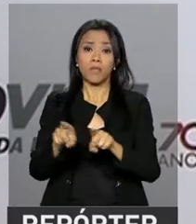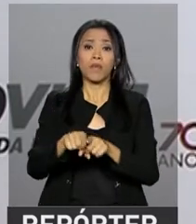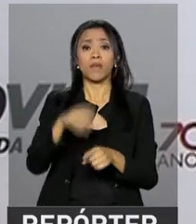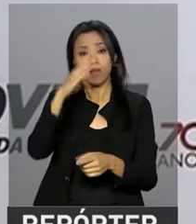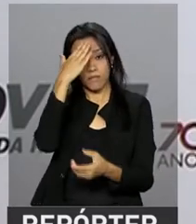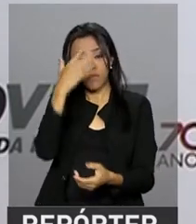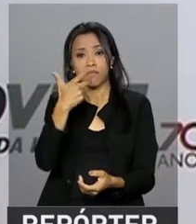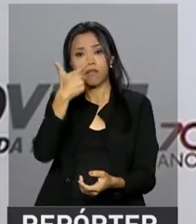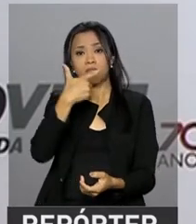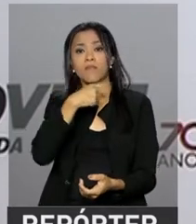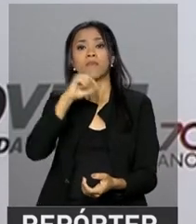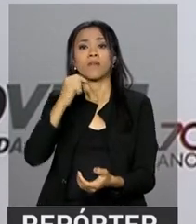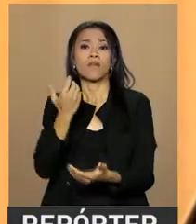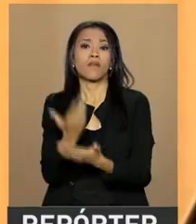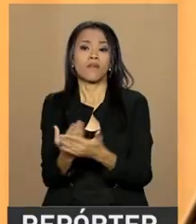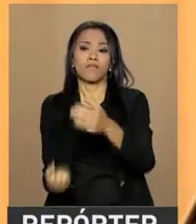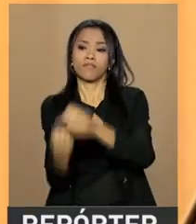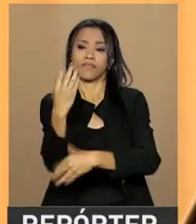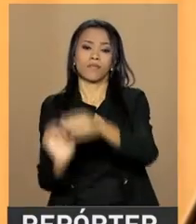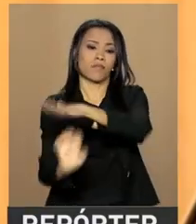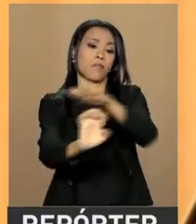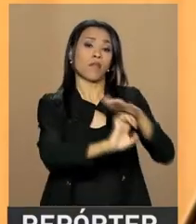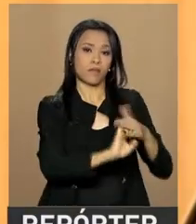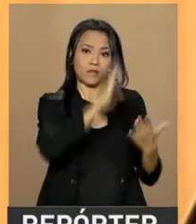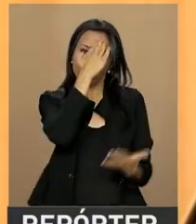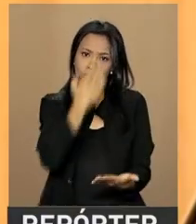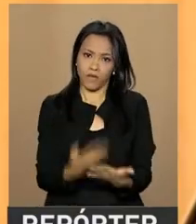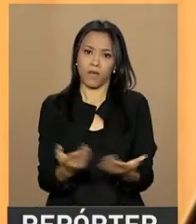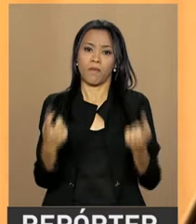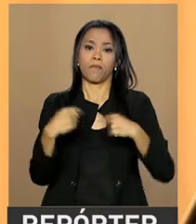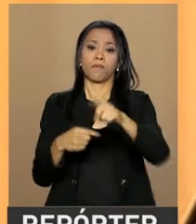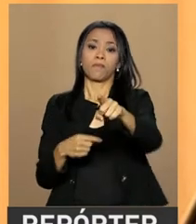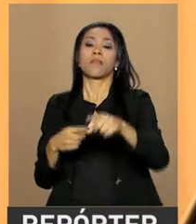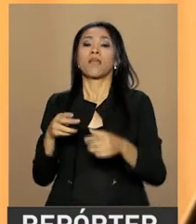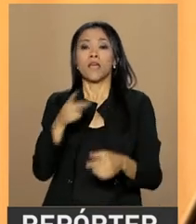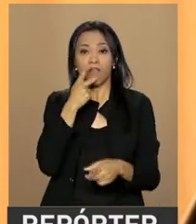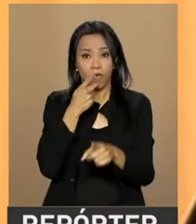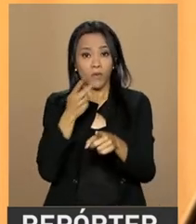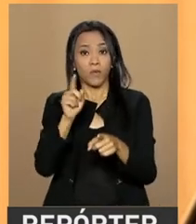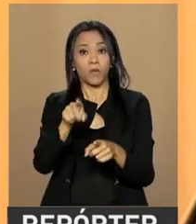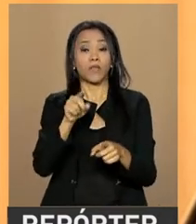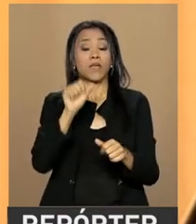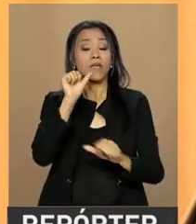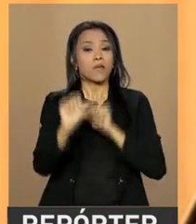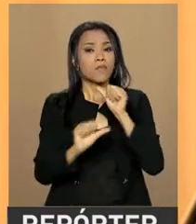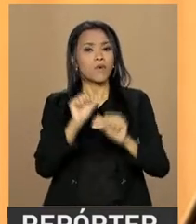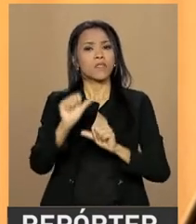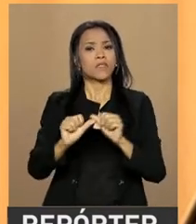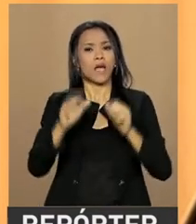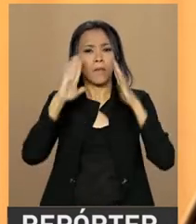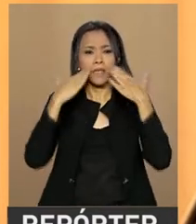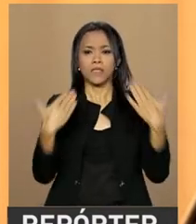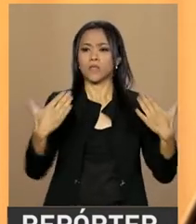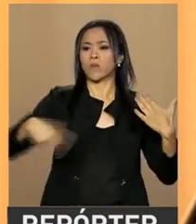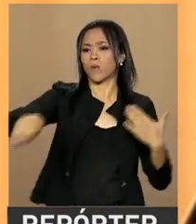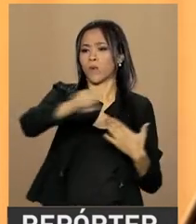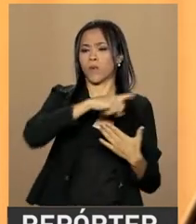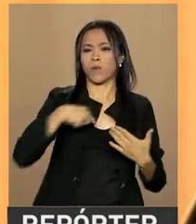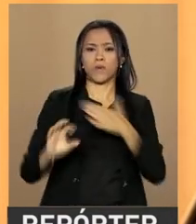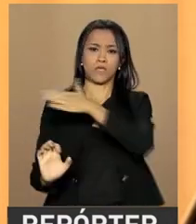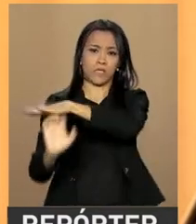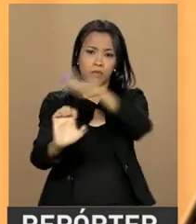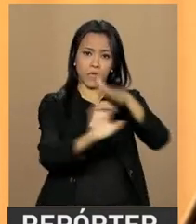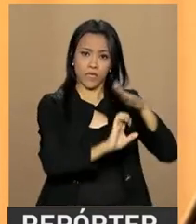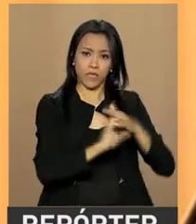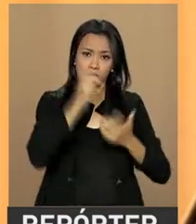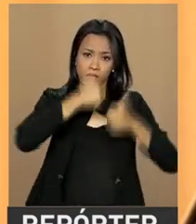investir e consumir e produzir. Além de defender as reformas estruturais, Marcos Pereira apresentou aos empresários um balanço das medidas